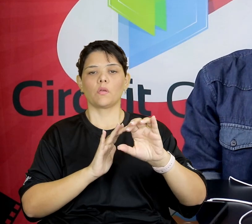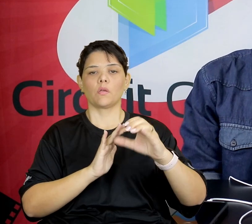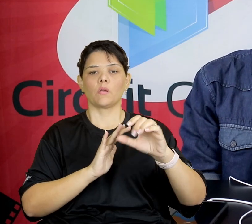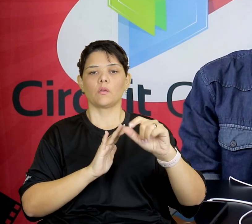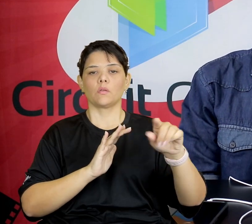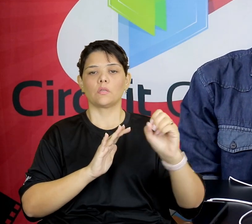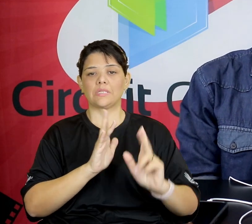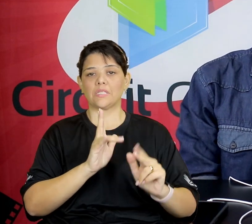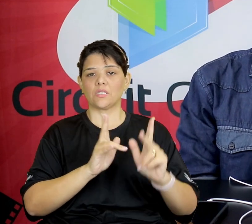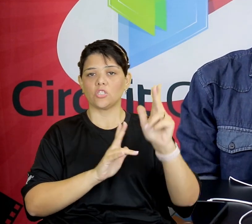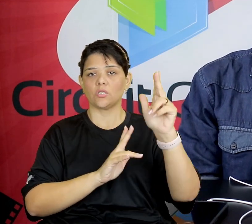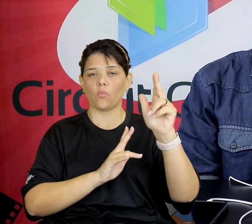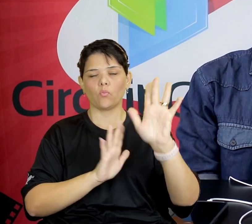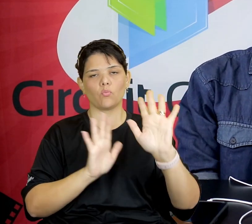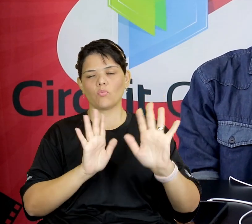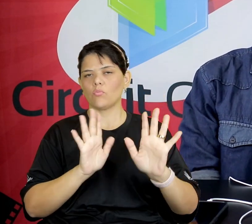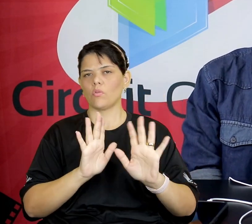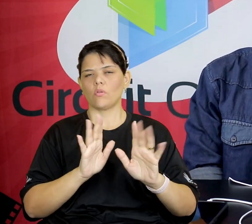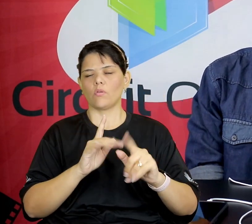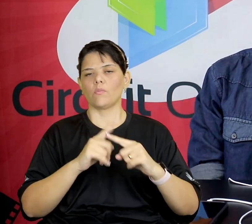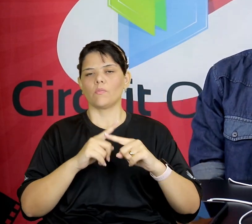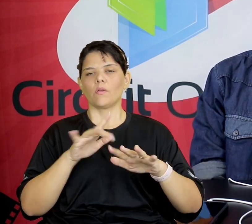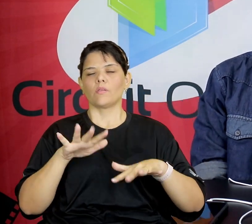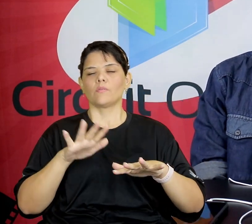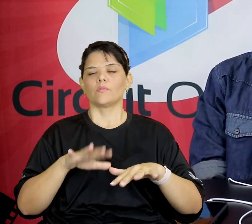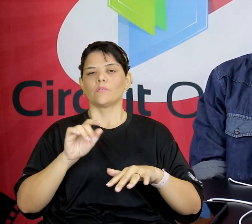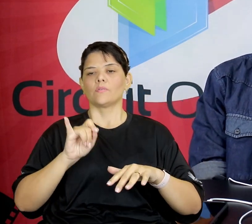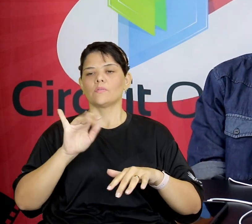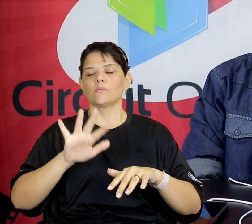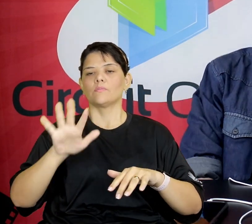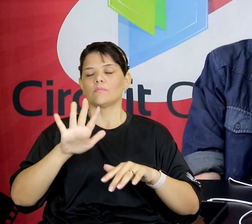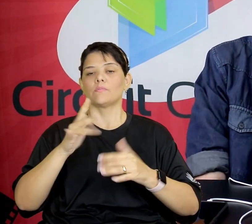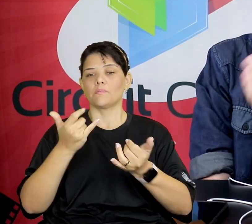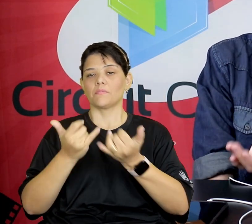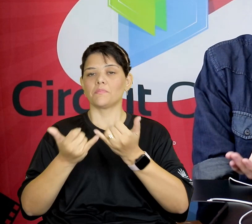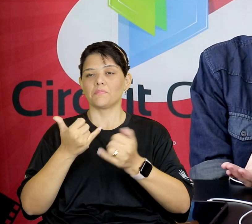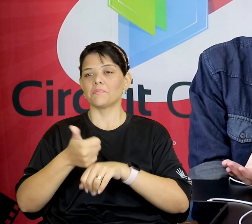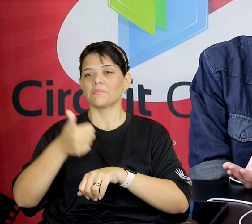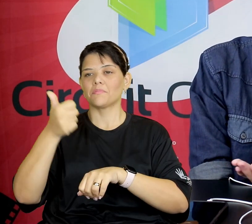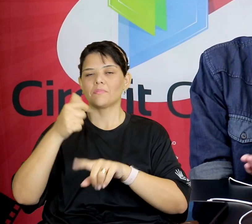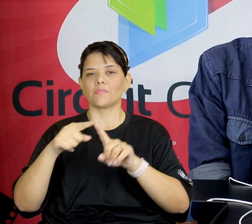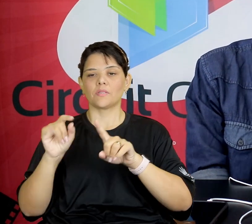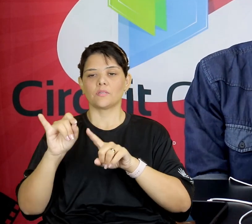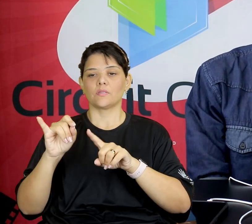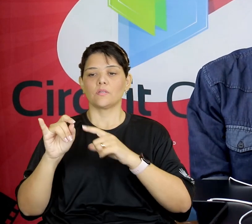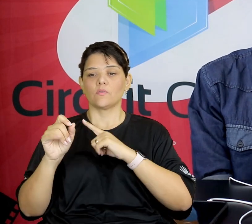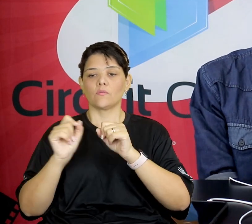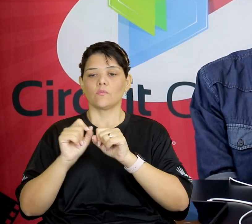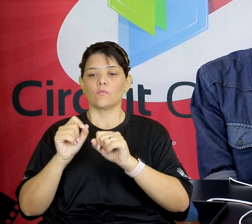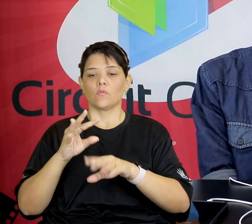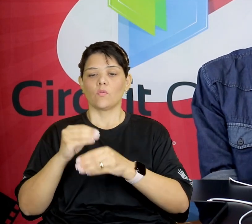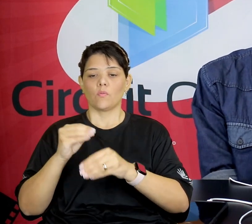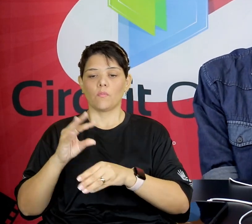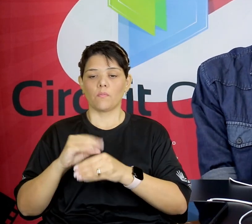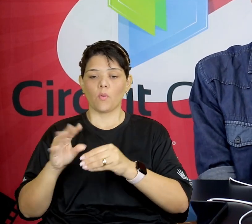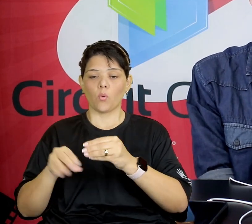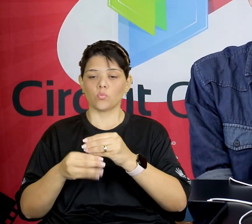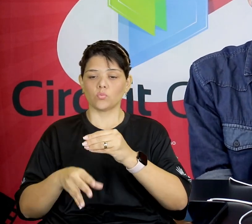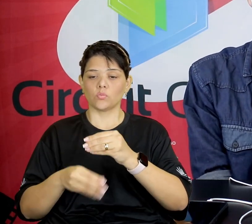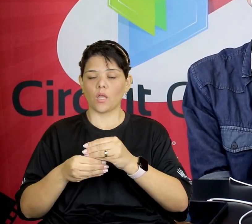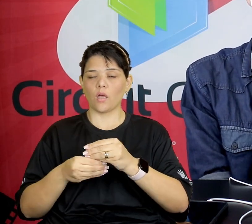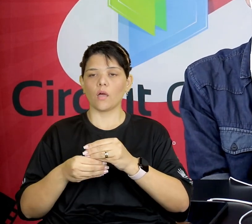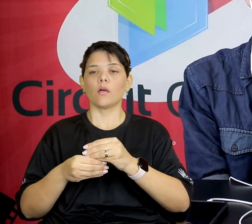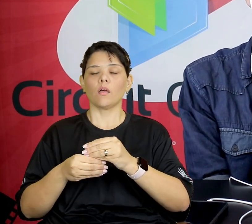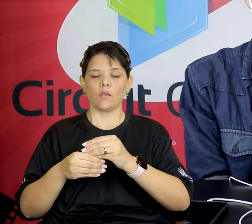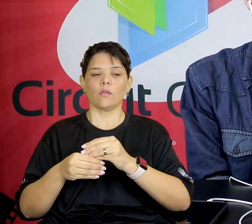Mas a grande questão é na exportação. Se você montar em 720, você vai exportar em 720. Então você não vai ter a qualidade de